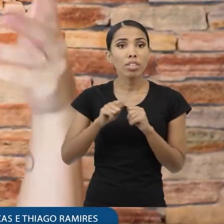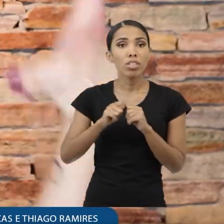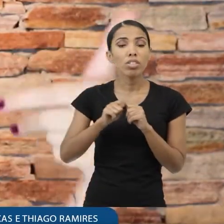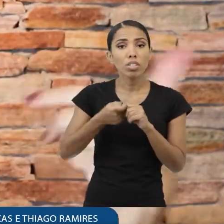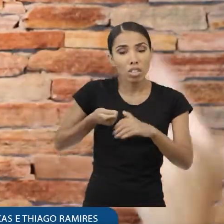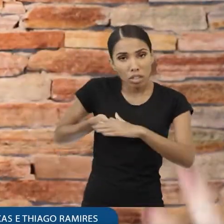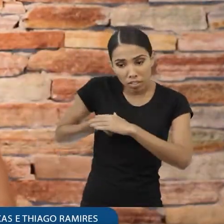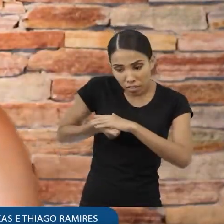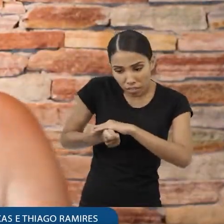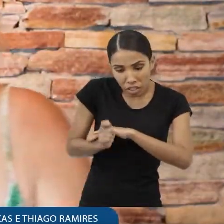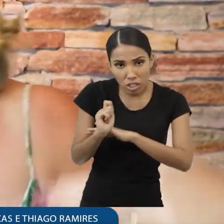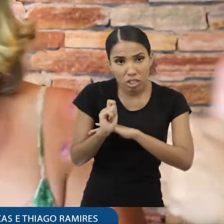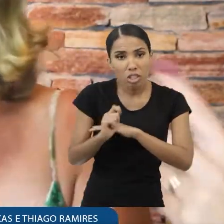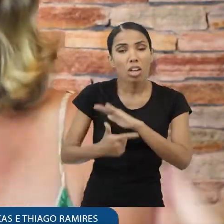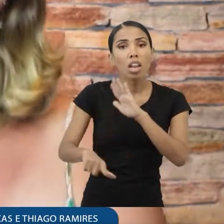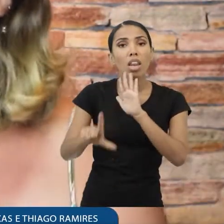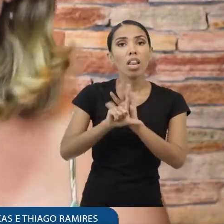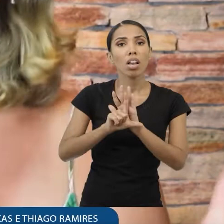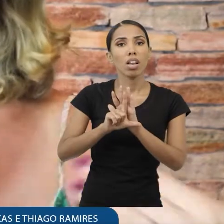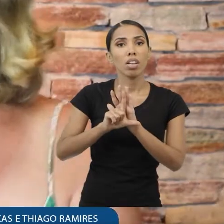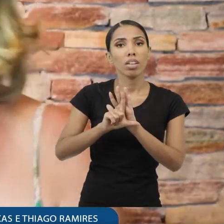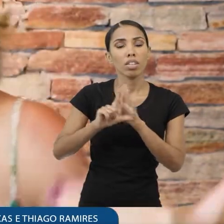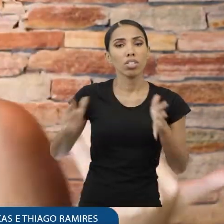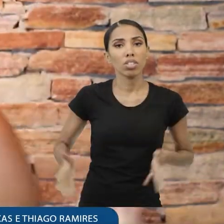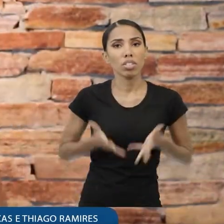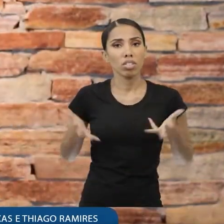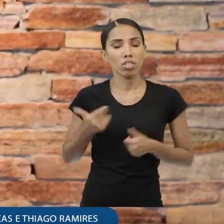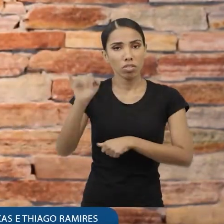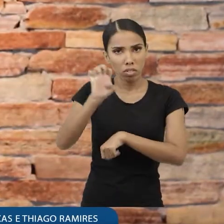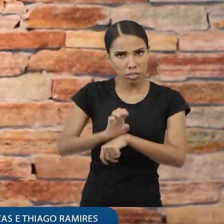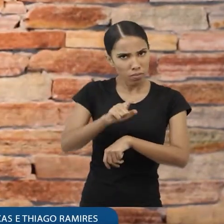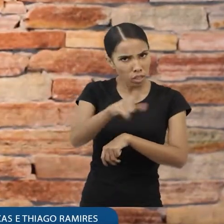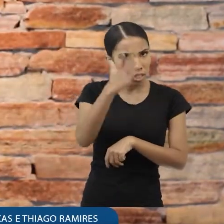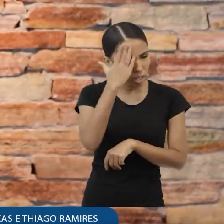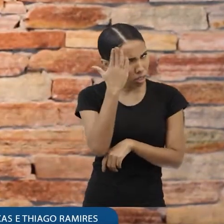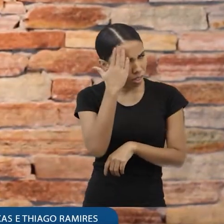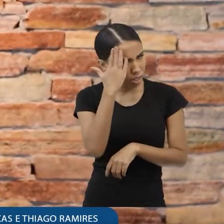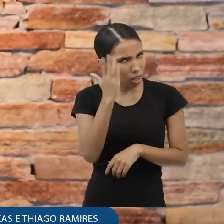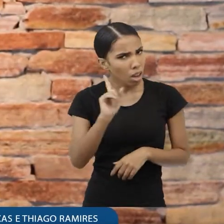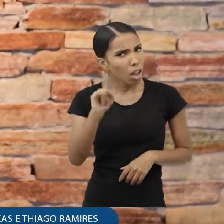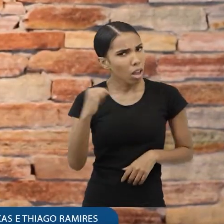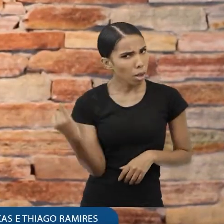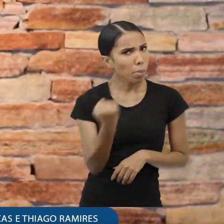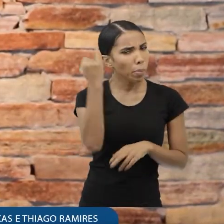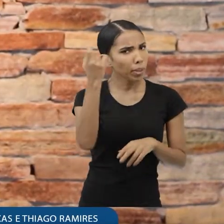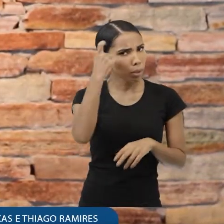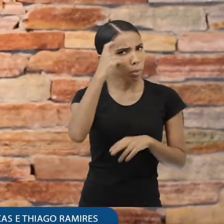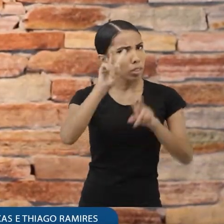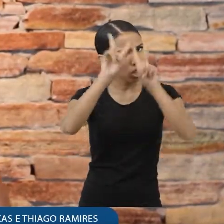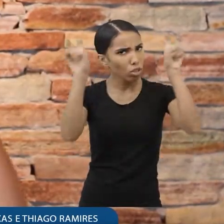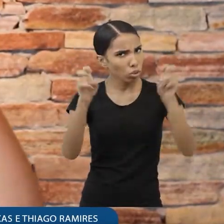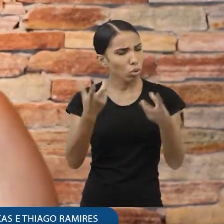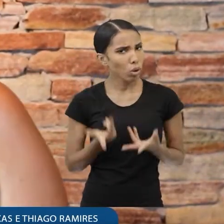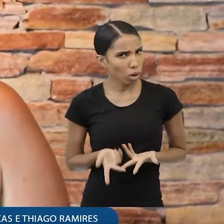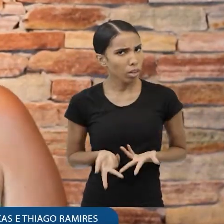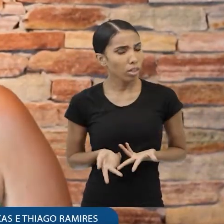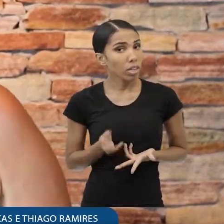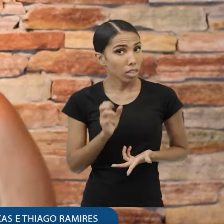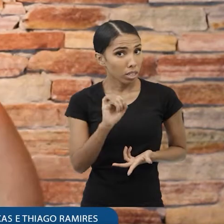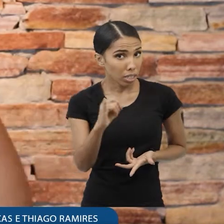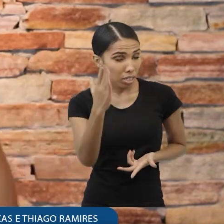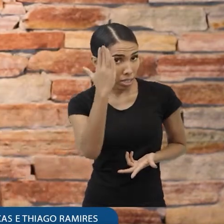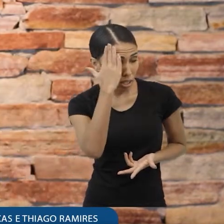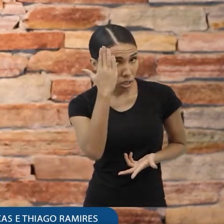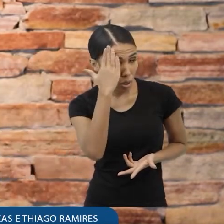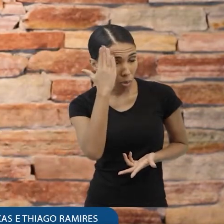fazem investimento via lei de incentivo estadual? Você sabe? É importante pensar sobre isso. Porque se